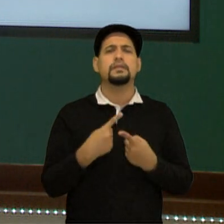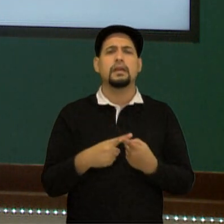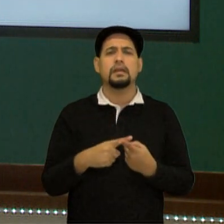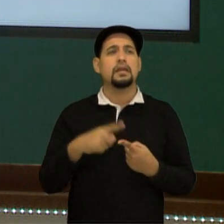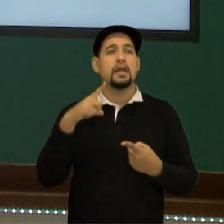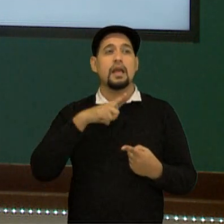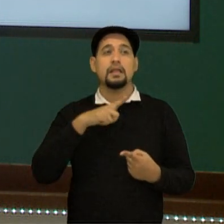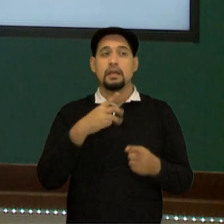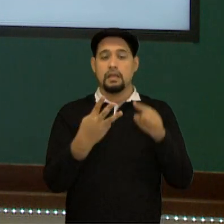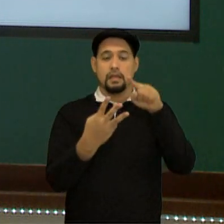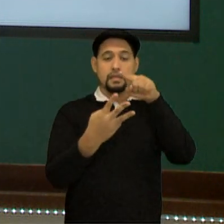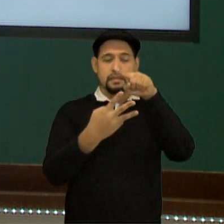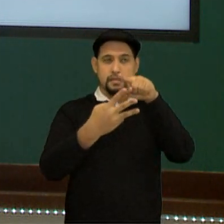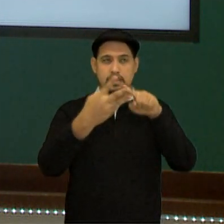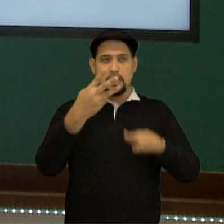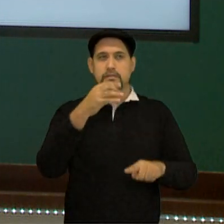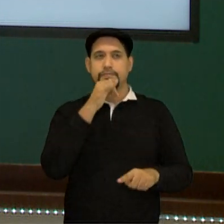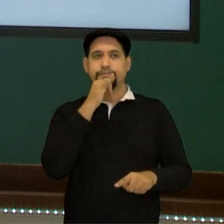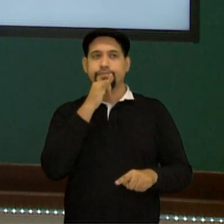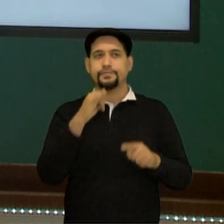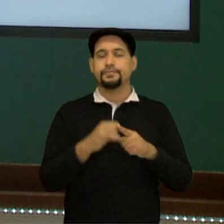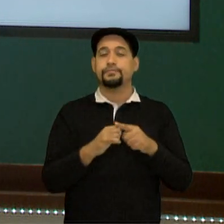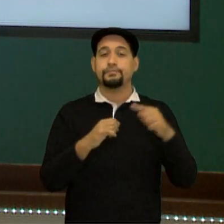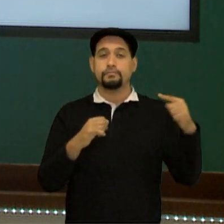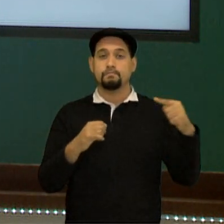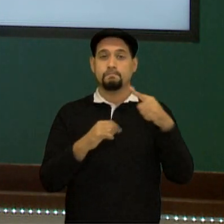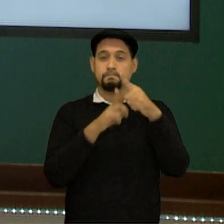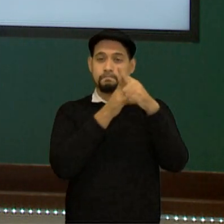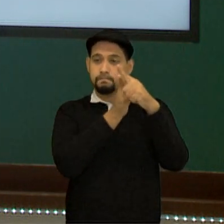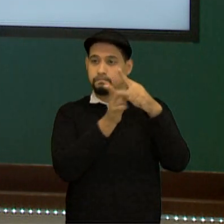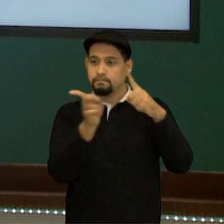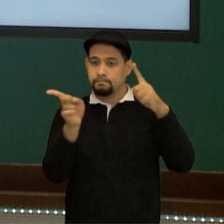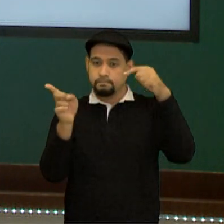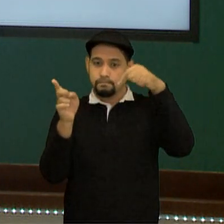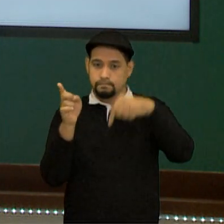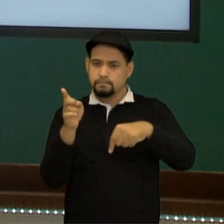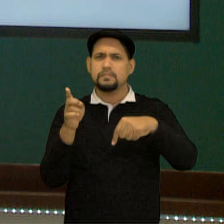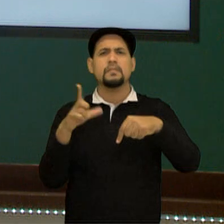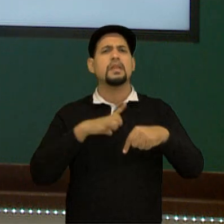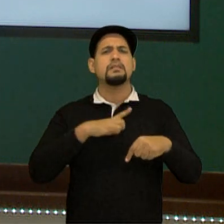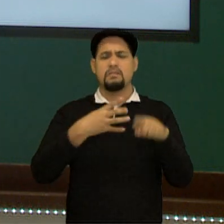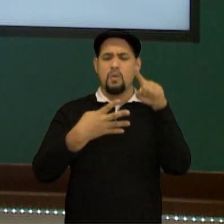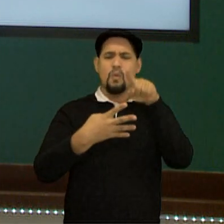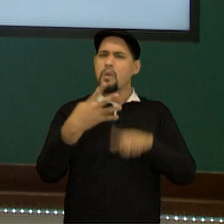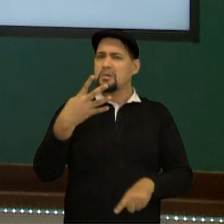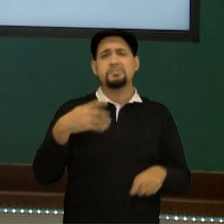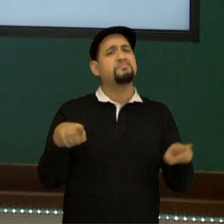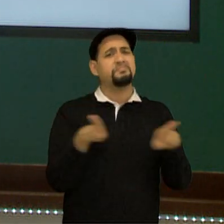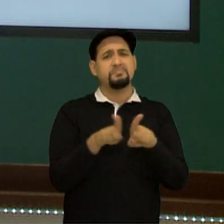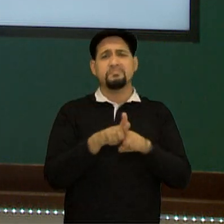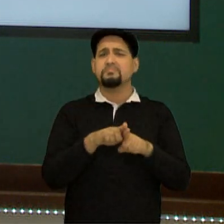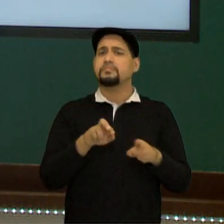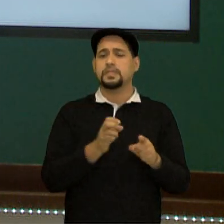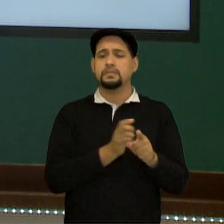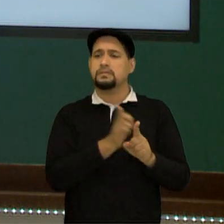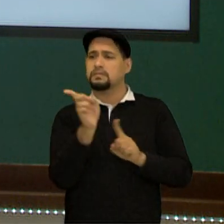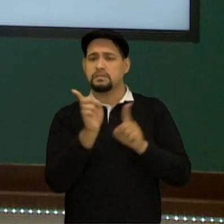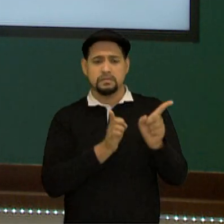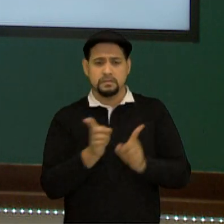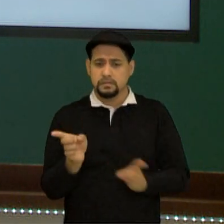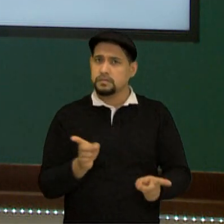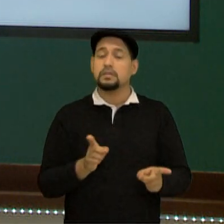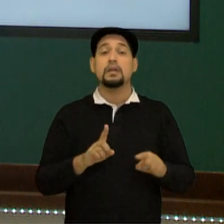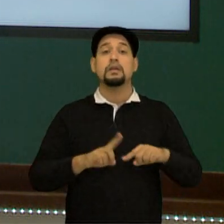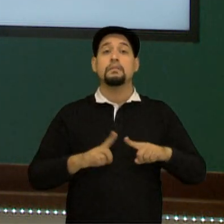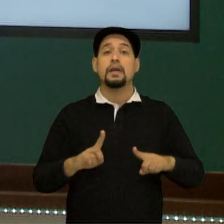tem 3 extremidades constituídas de carbono. Professor, se ela tiver 4, também será ramificada. E ela